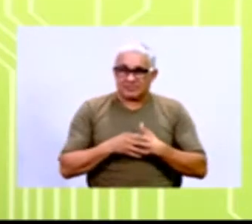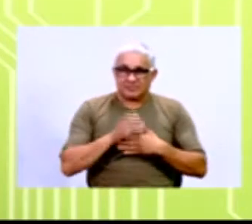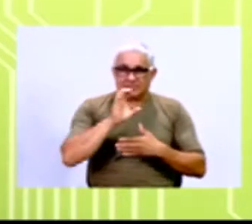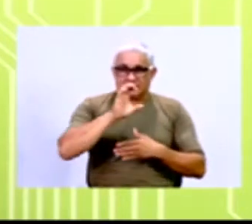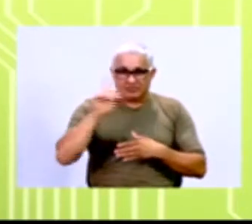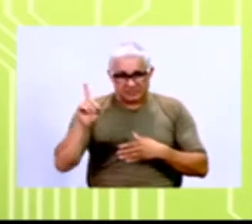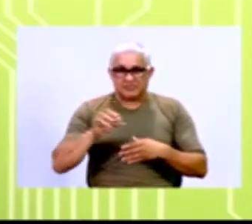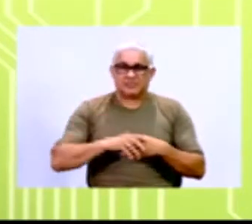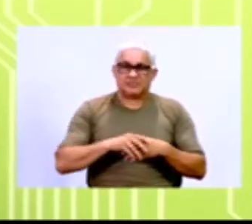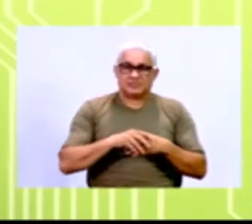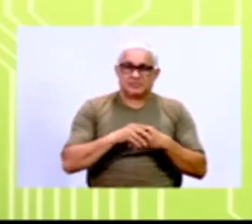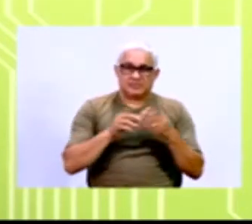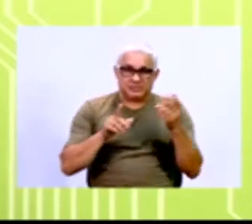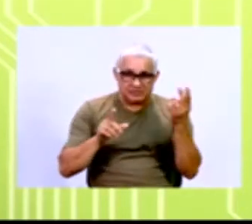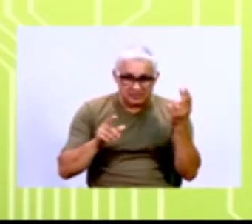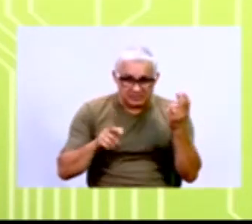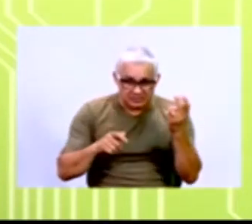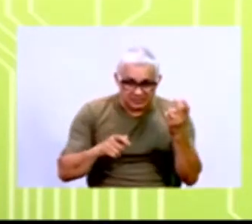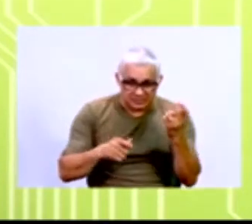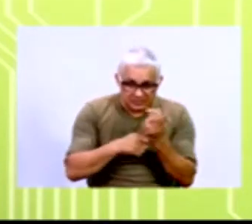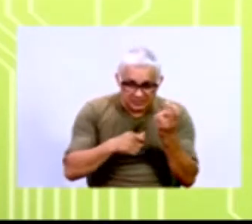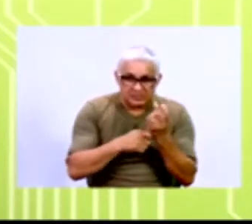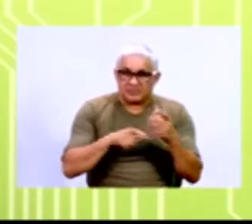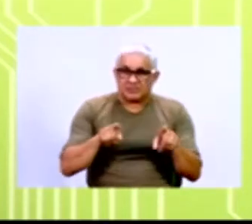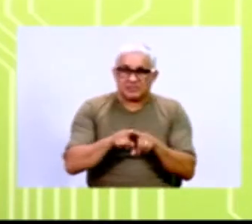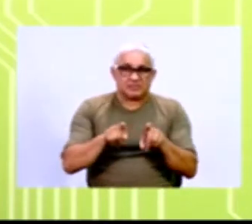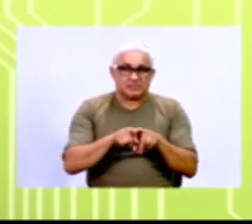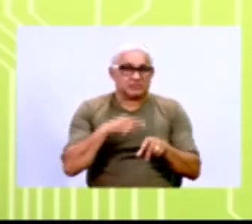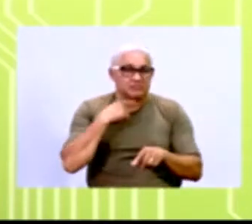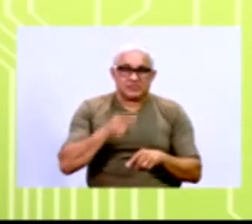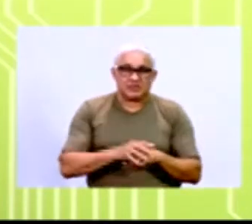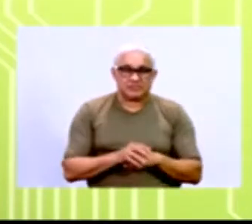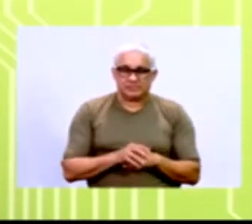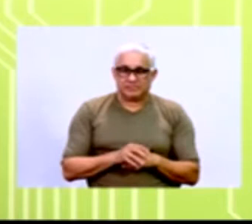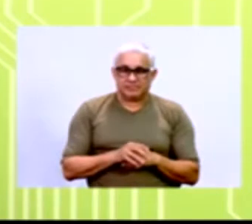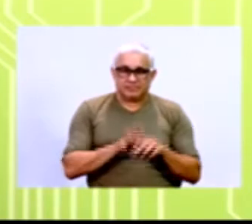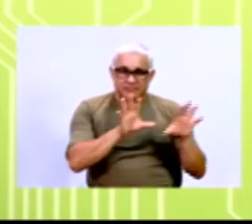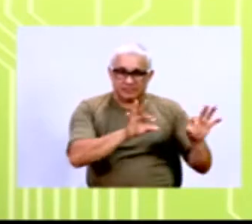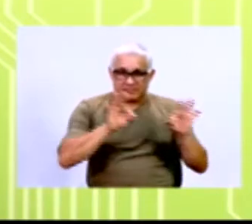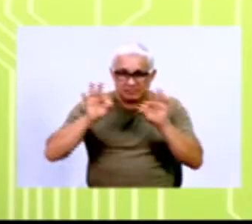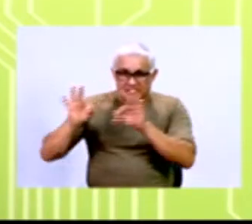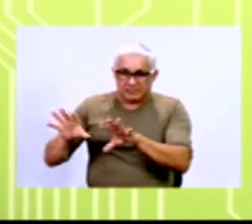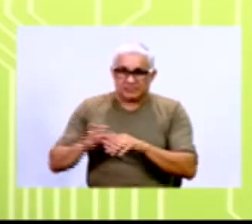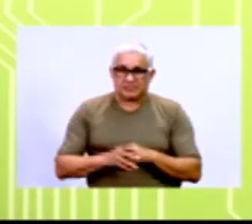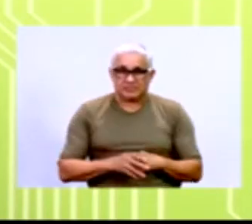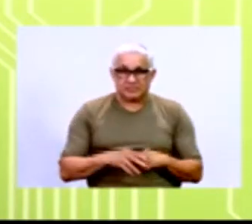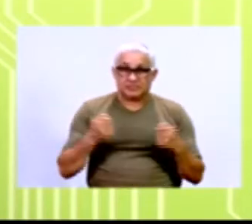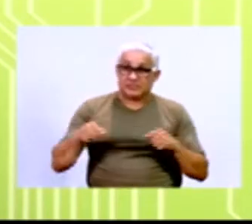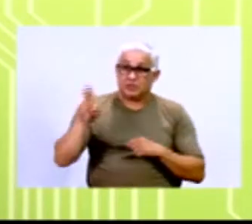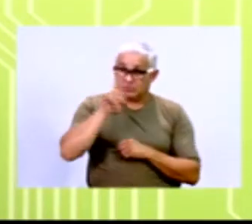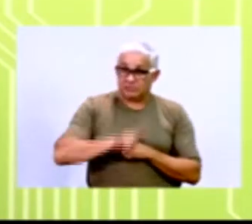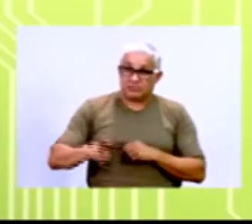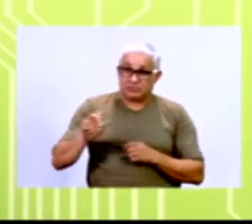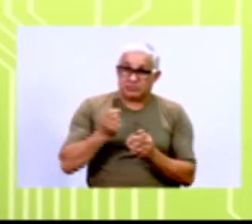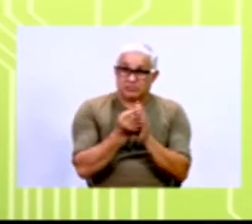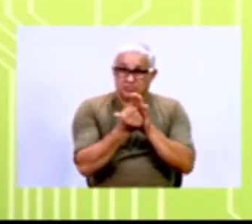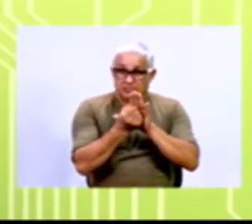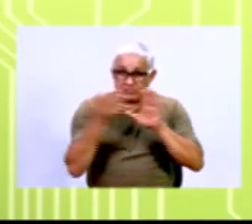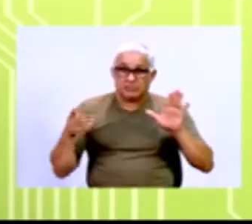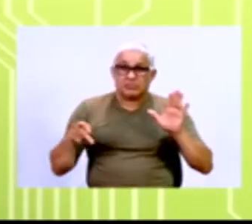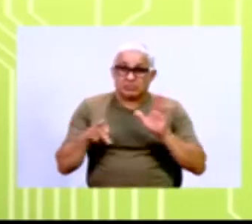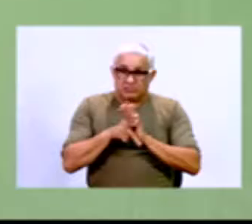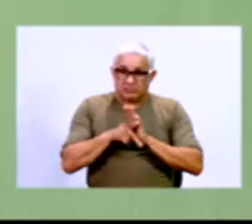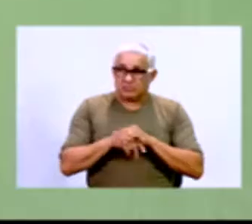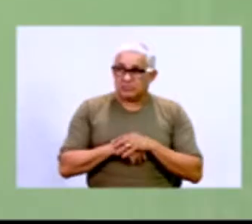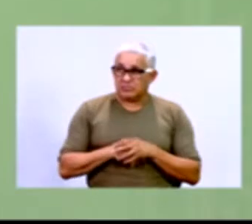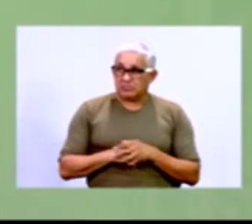de um pendrive, não dá. Usando Ctrl+C, Ctrl+V não dá. Eu preciso usar um aplicativo específico, tá?